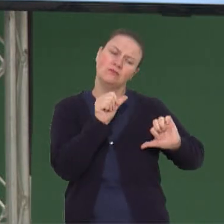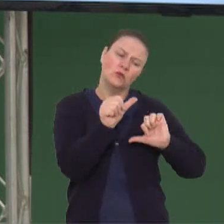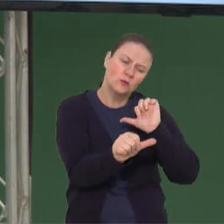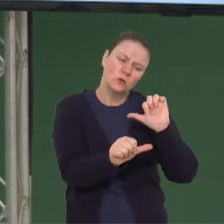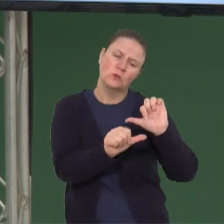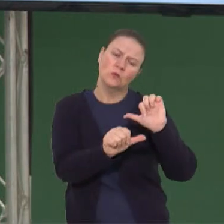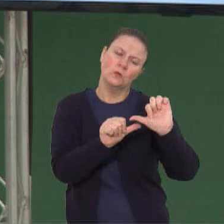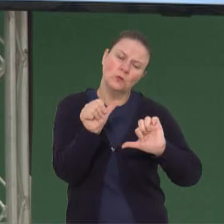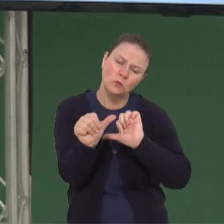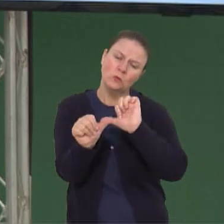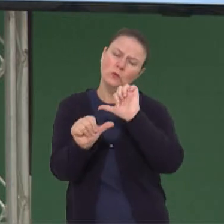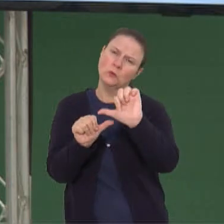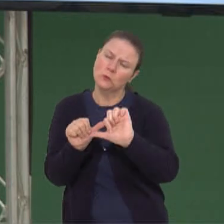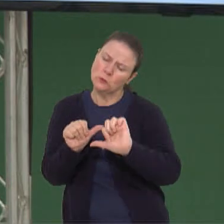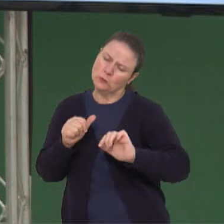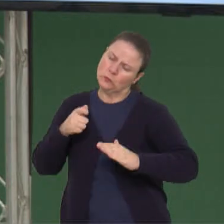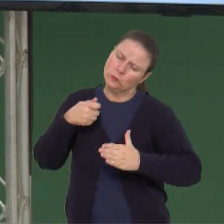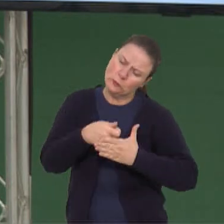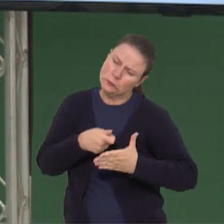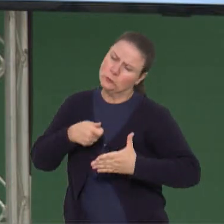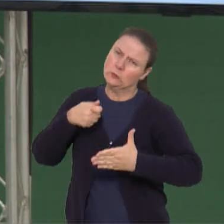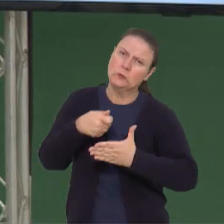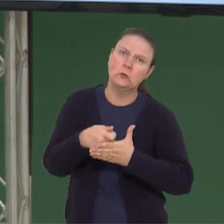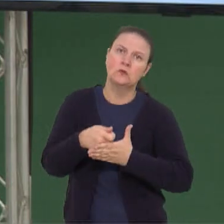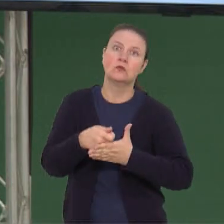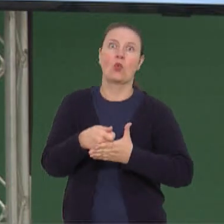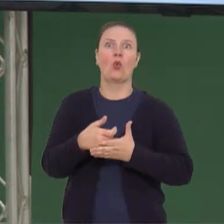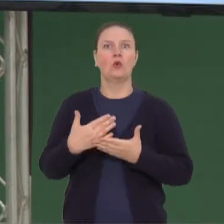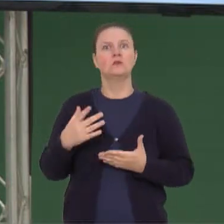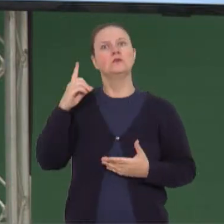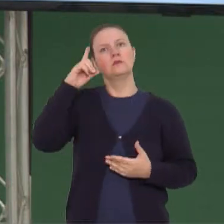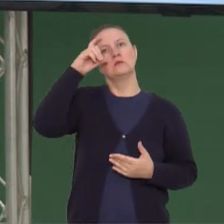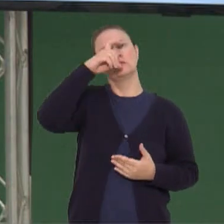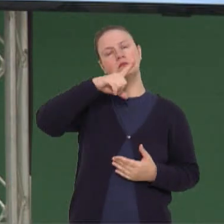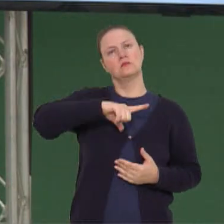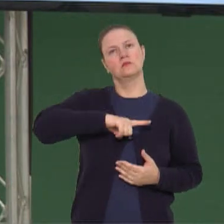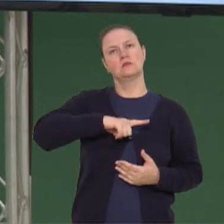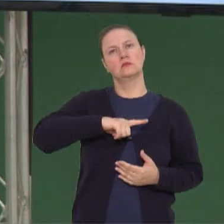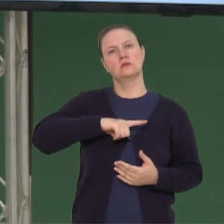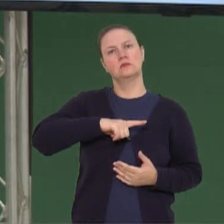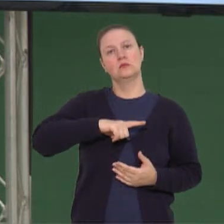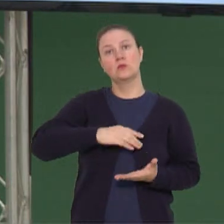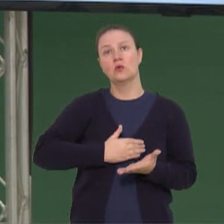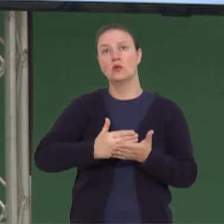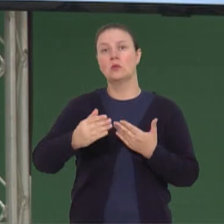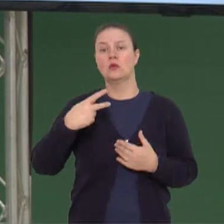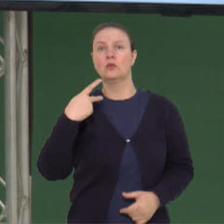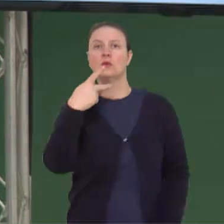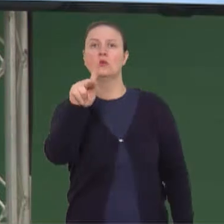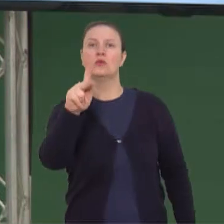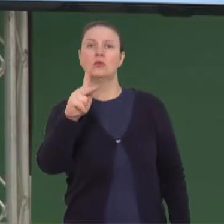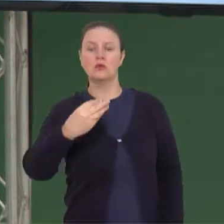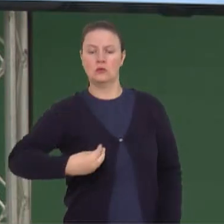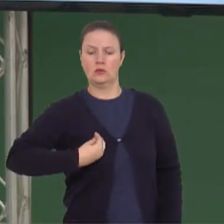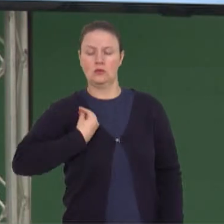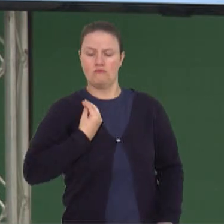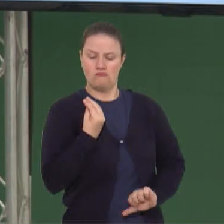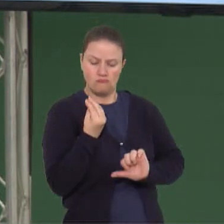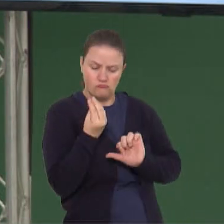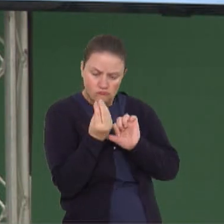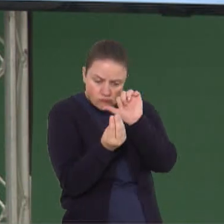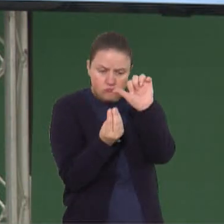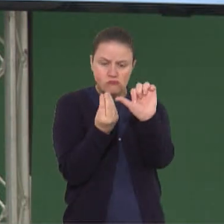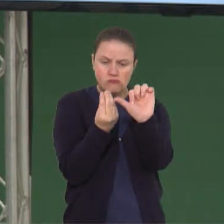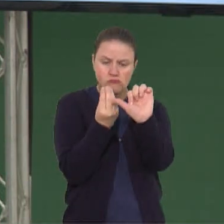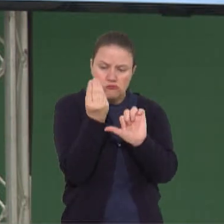está sempre em constante luta por essa transformação. A começar pela sua própria transformação.